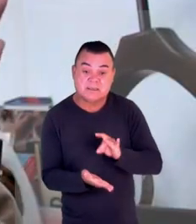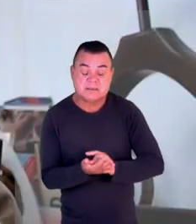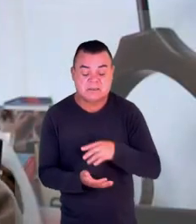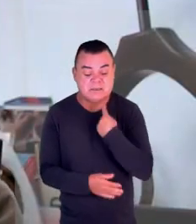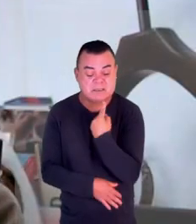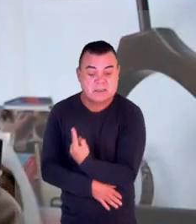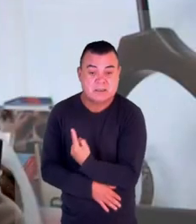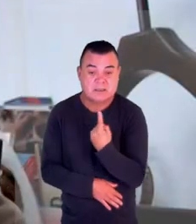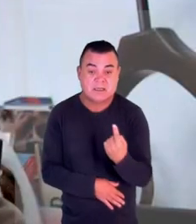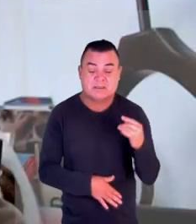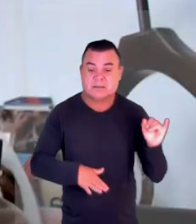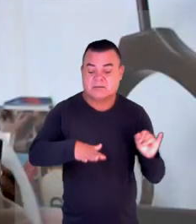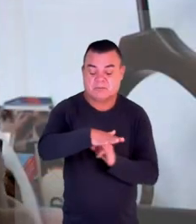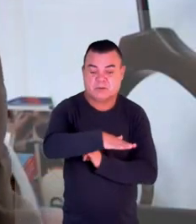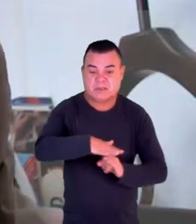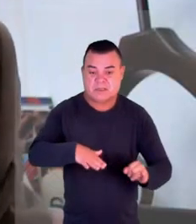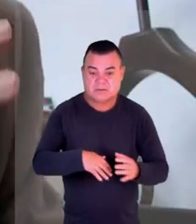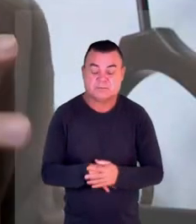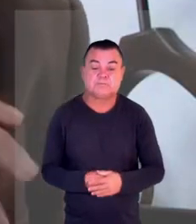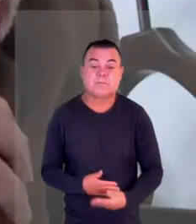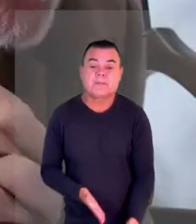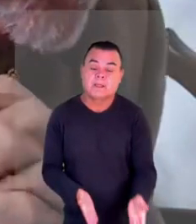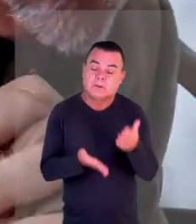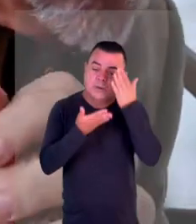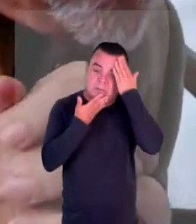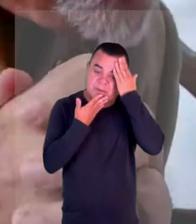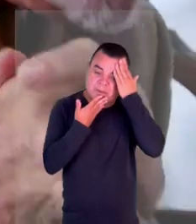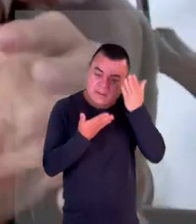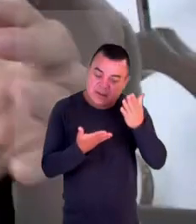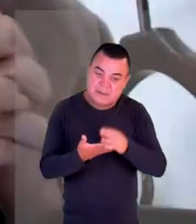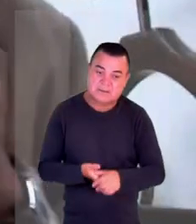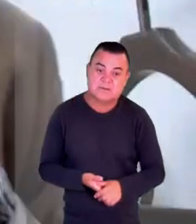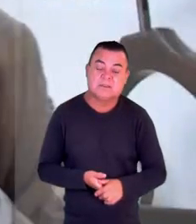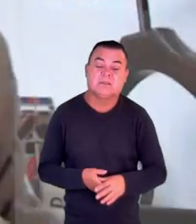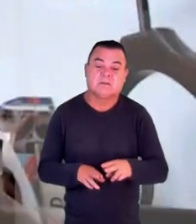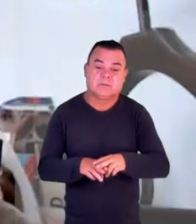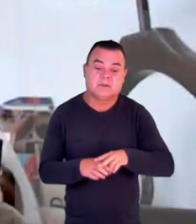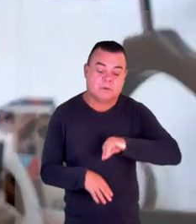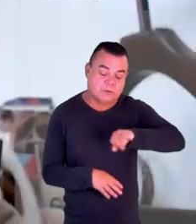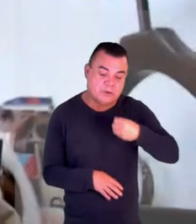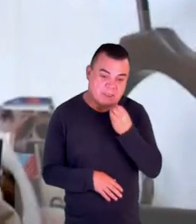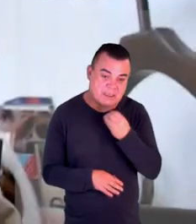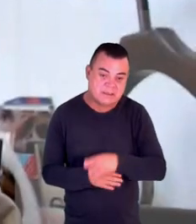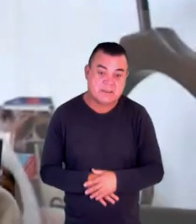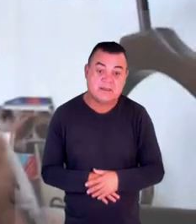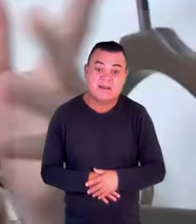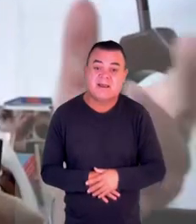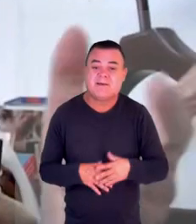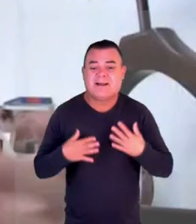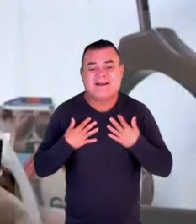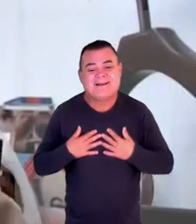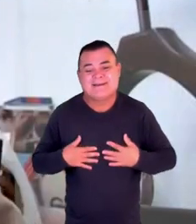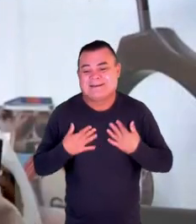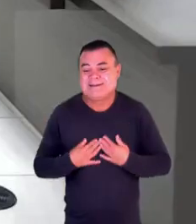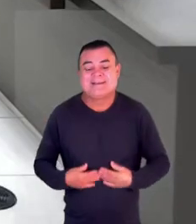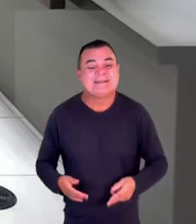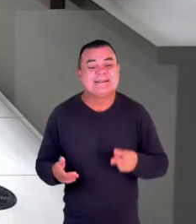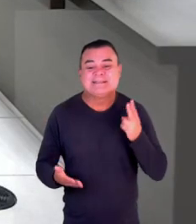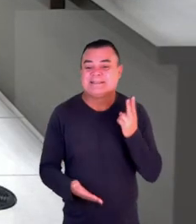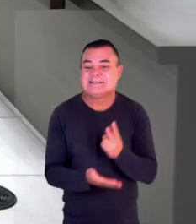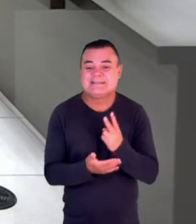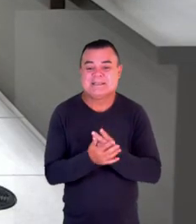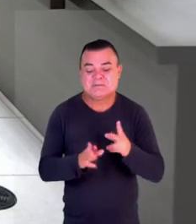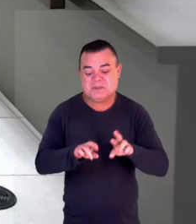ente Federal obrigado pela pela oportunidade e é uma alegria sempre me reunir com tantos colegas